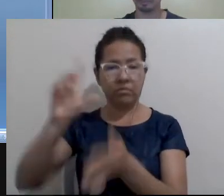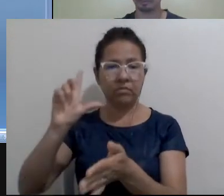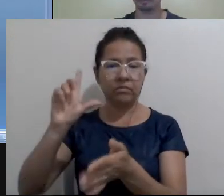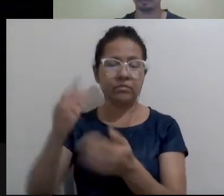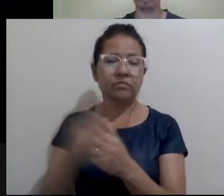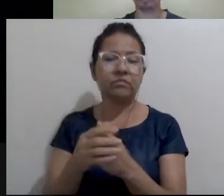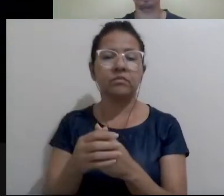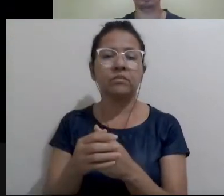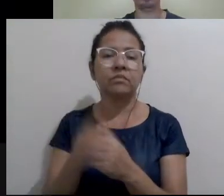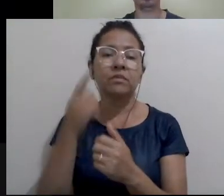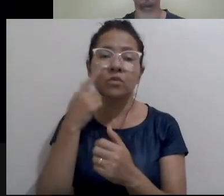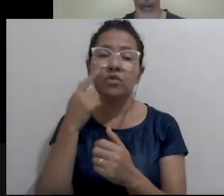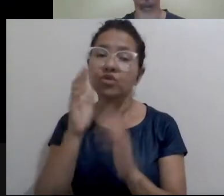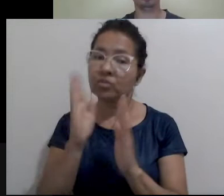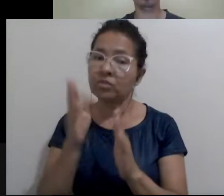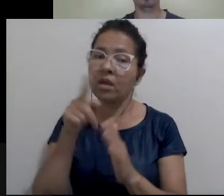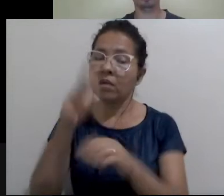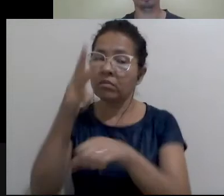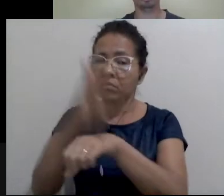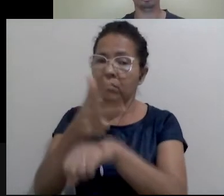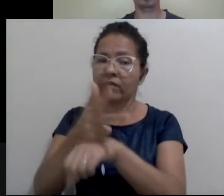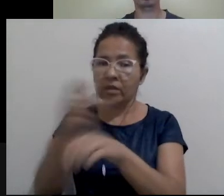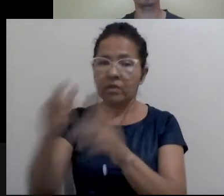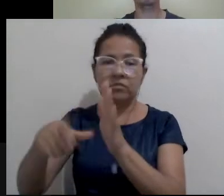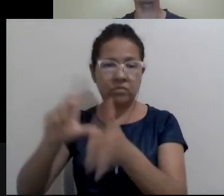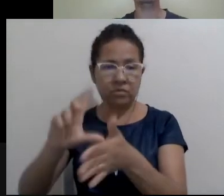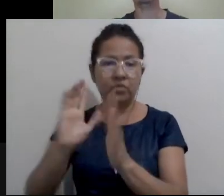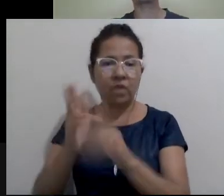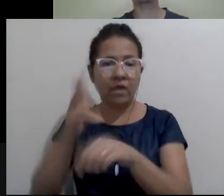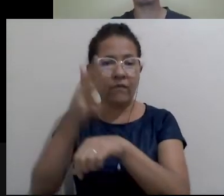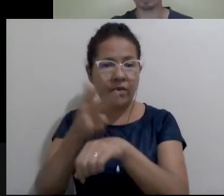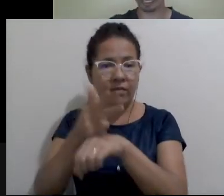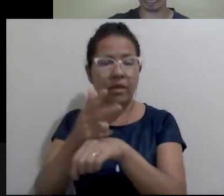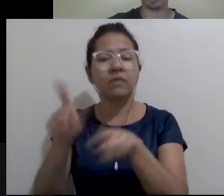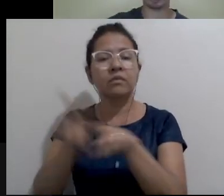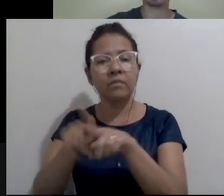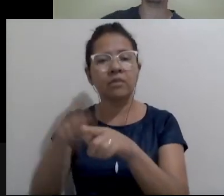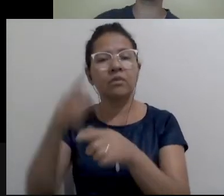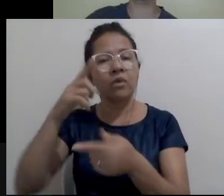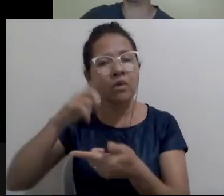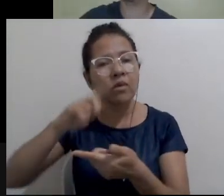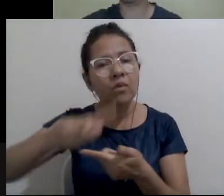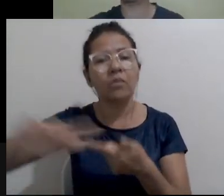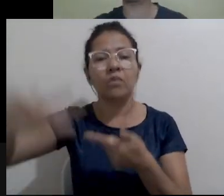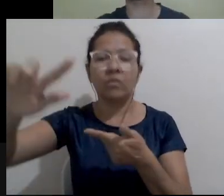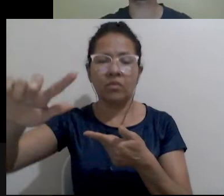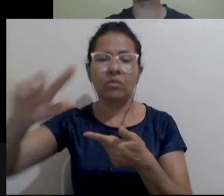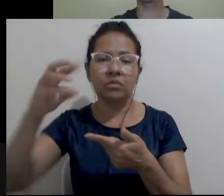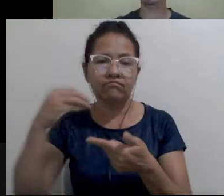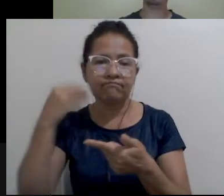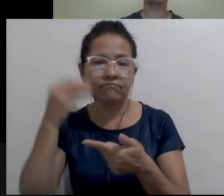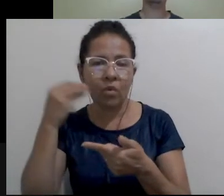Pois bem, então no último vídeo, né, a gente abordou esses pontos importantes aqui e vamos dar continuidade naquela mesma análise que a gente estava fazendo, que é